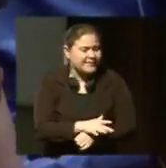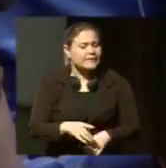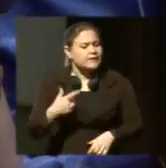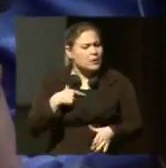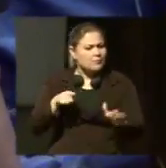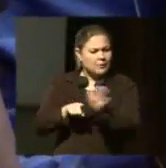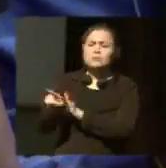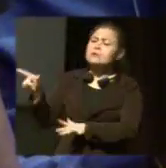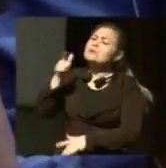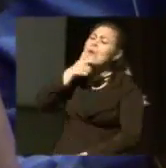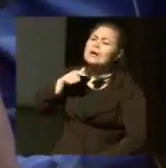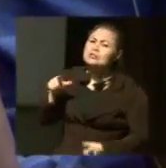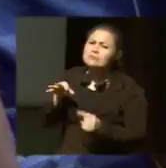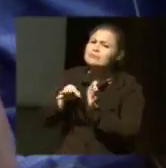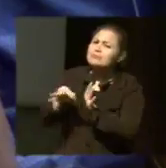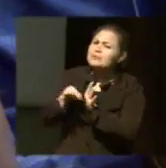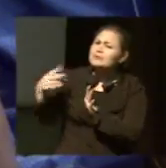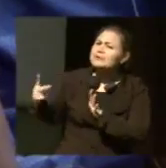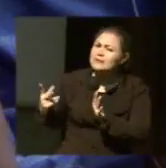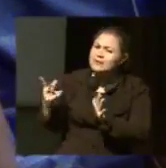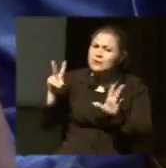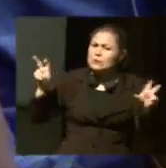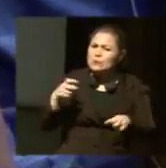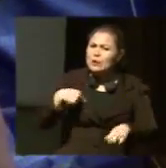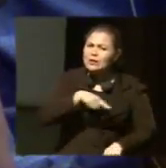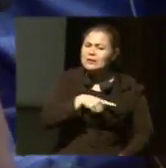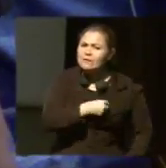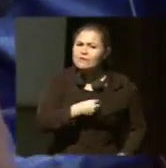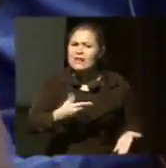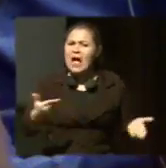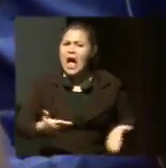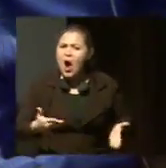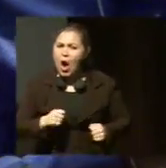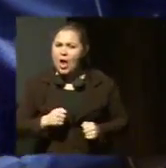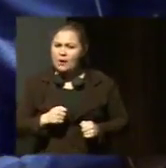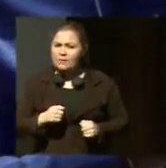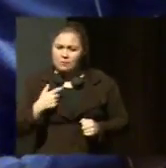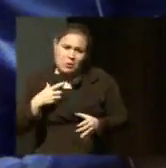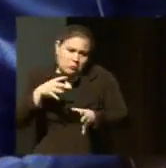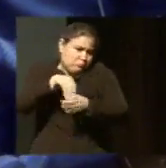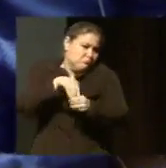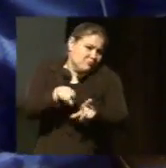acham disso aí? Da nossa vida agora, eu digo nossa, porque eu me incluo